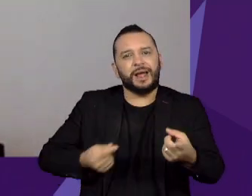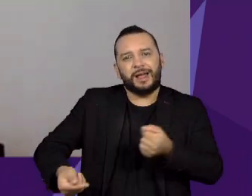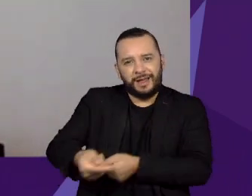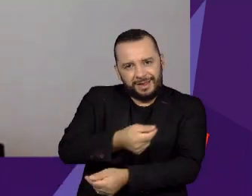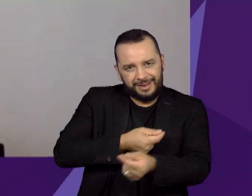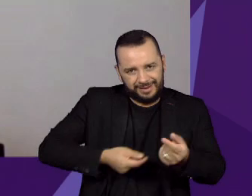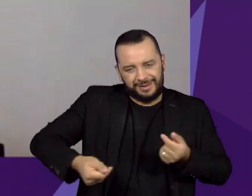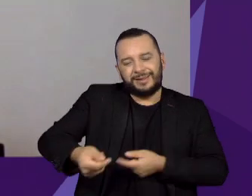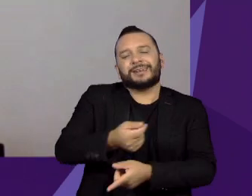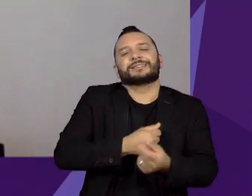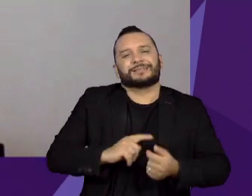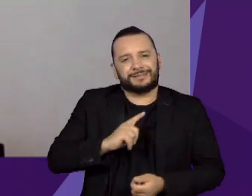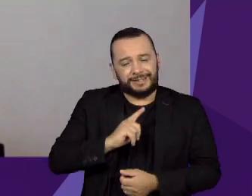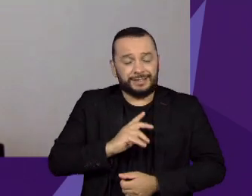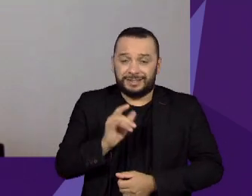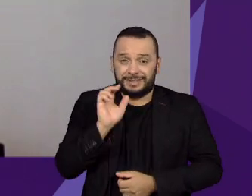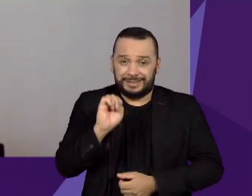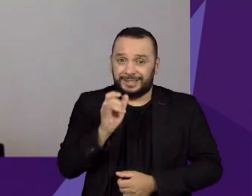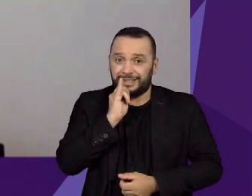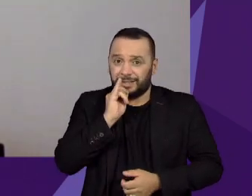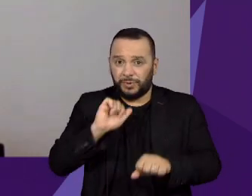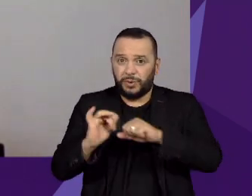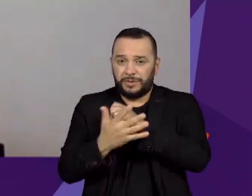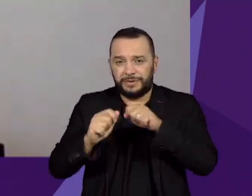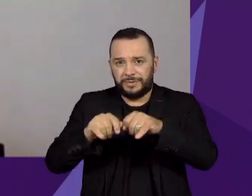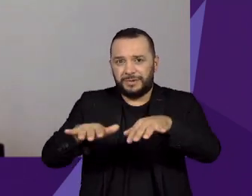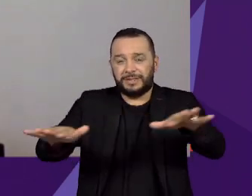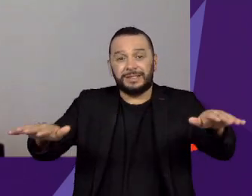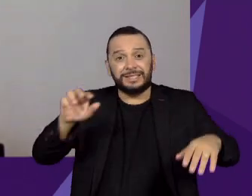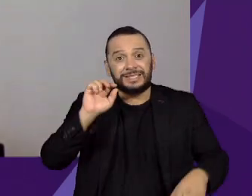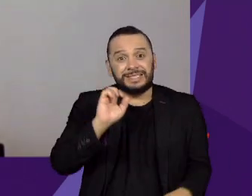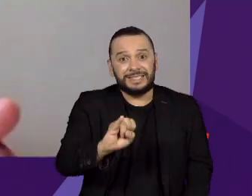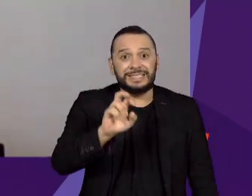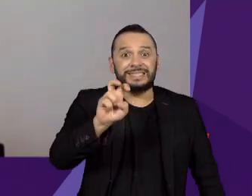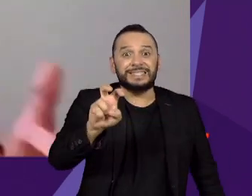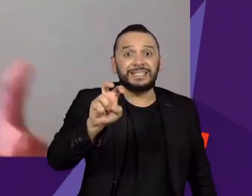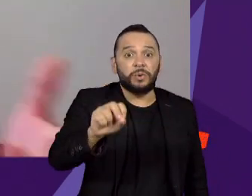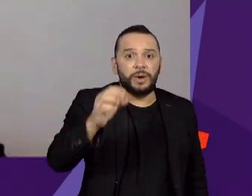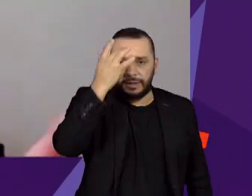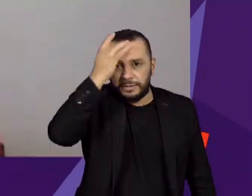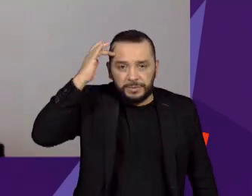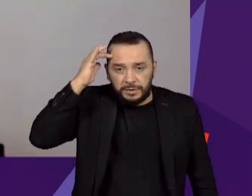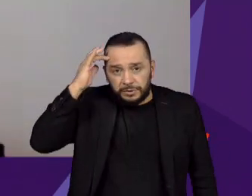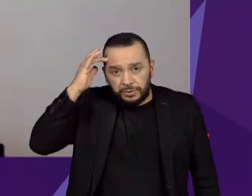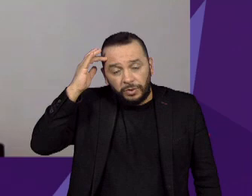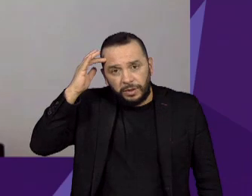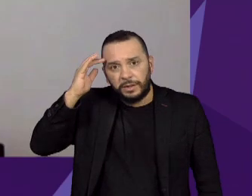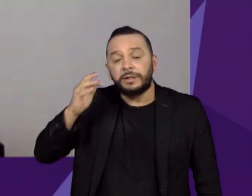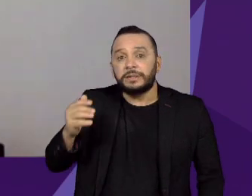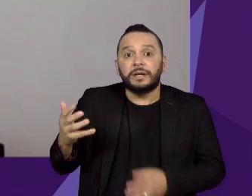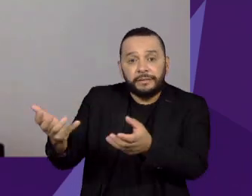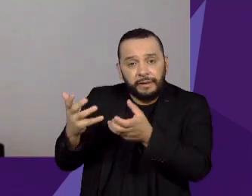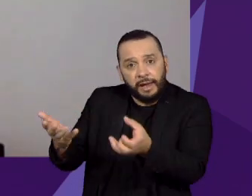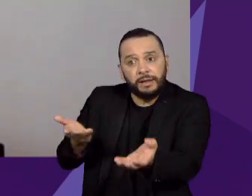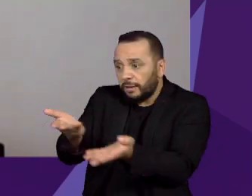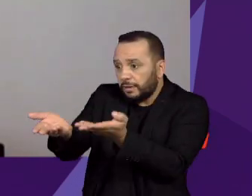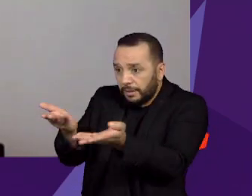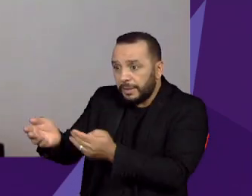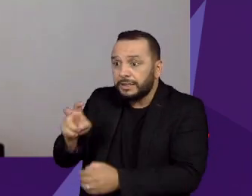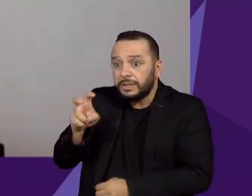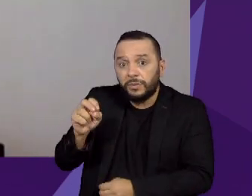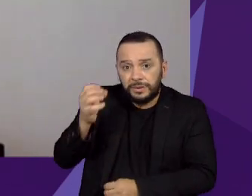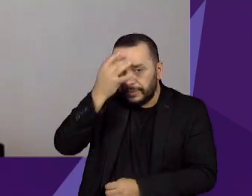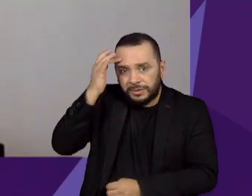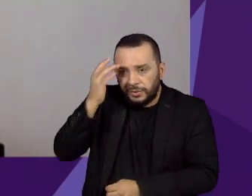numa epidemia, se você captar 50 pacientes que estão chocados com aquilo e querem uma solução,